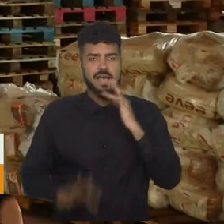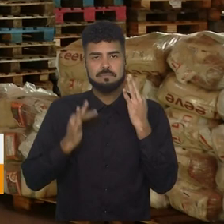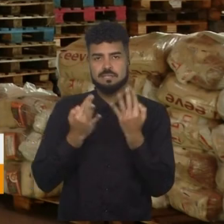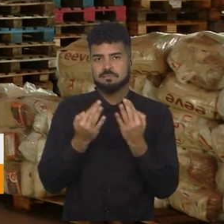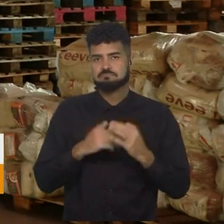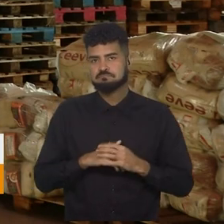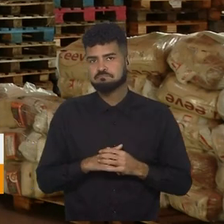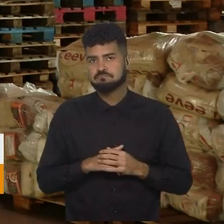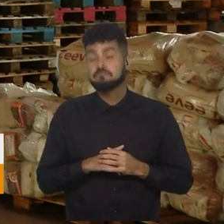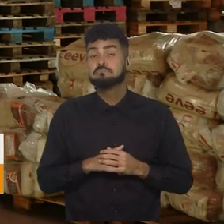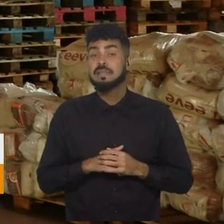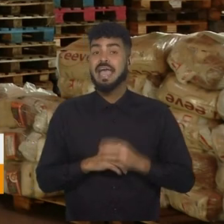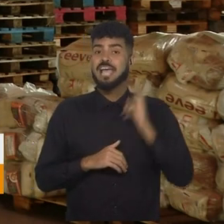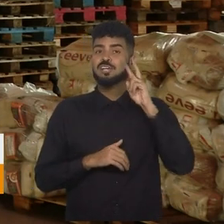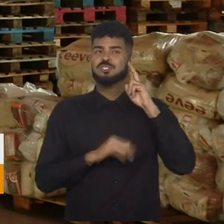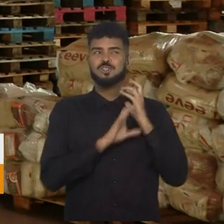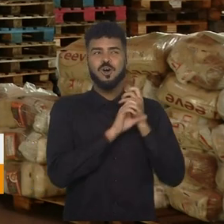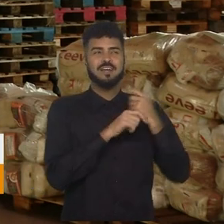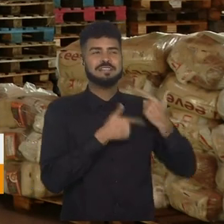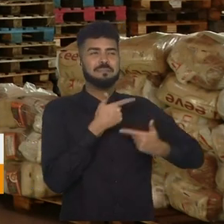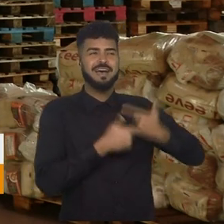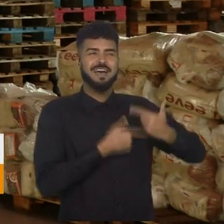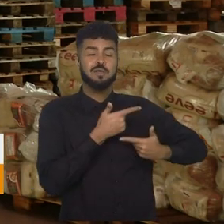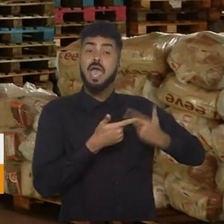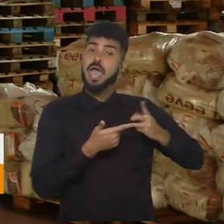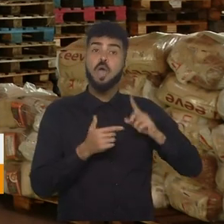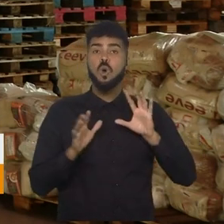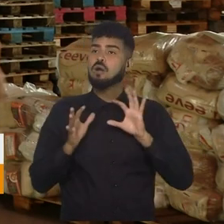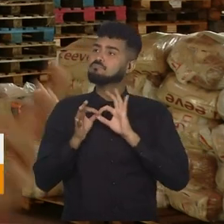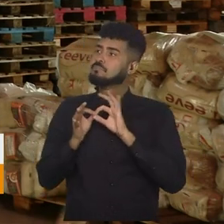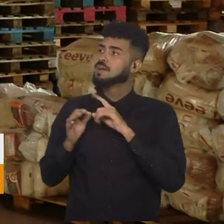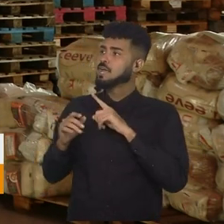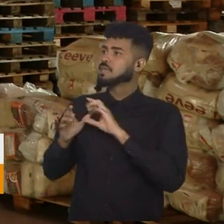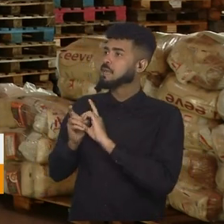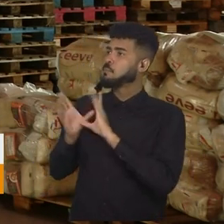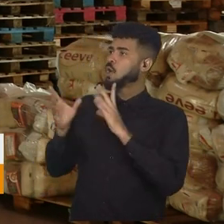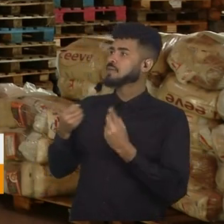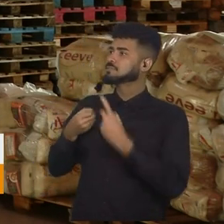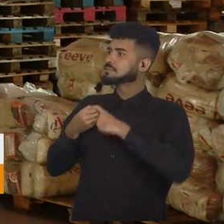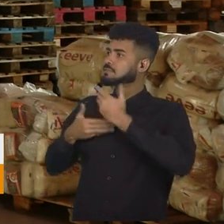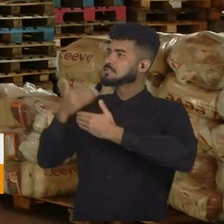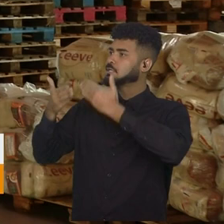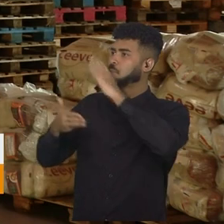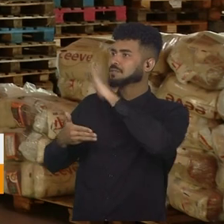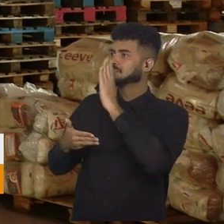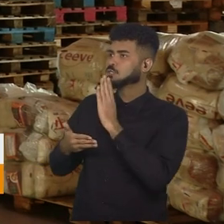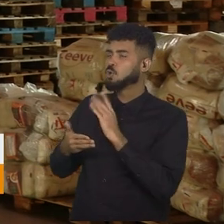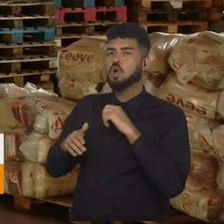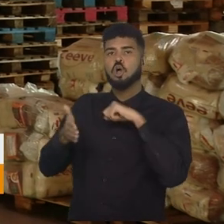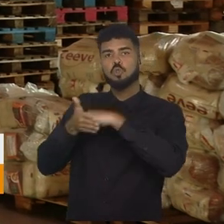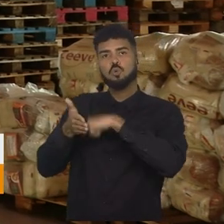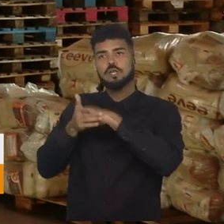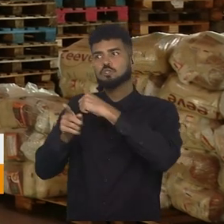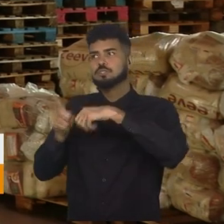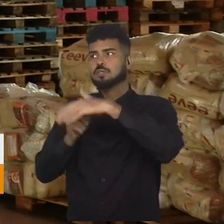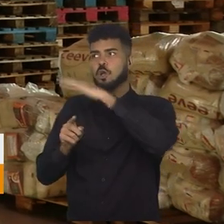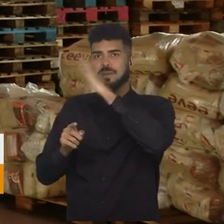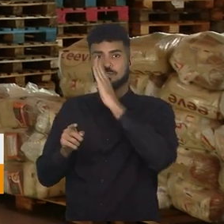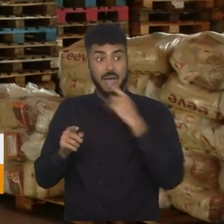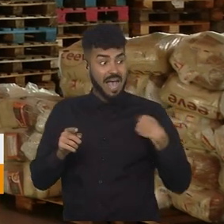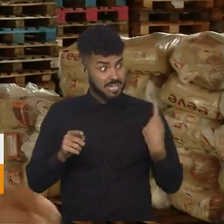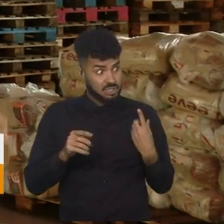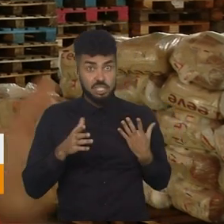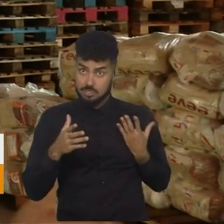história se mistura com a história da redemocratização do Brasil e da luta social no Brasil, né? Então, para mim, a Ação da Cidadania é